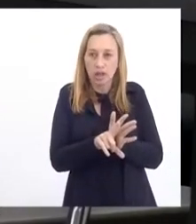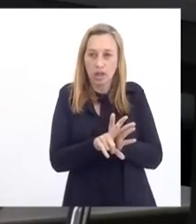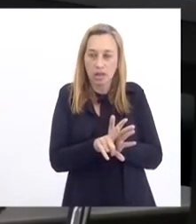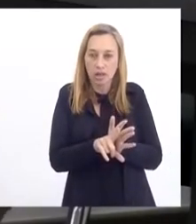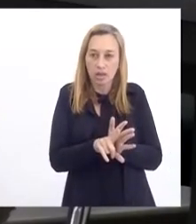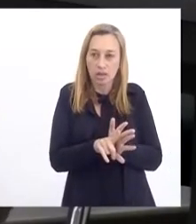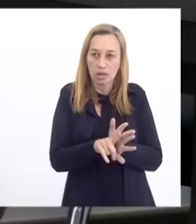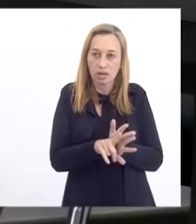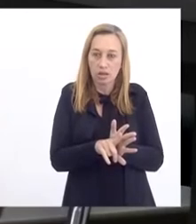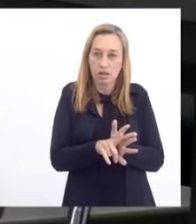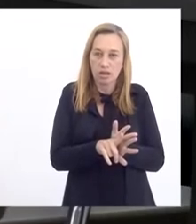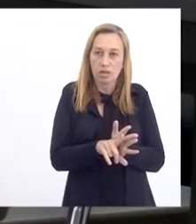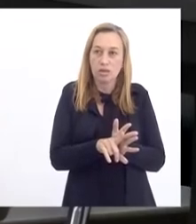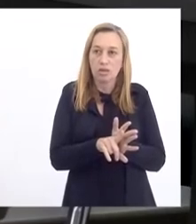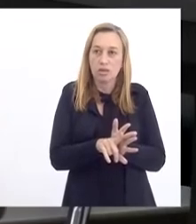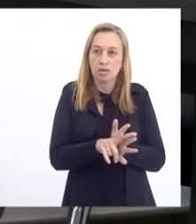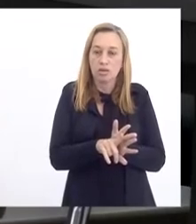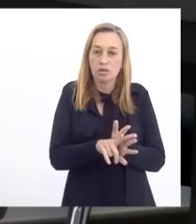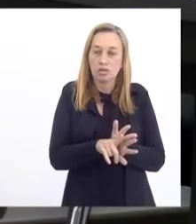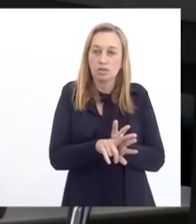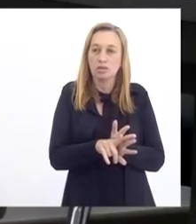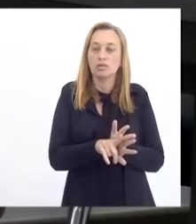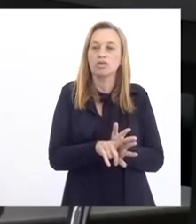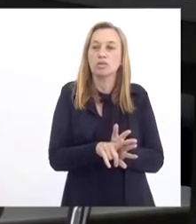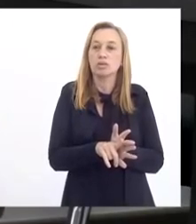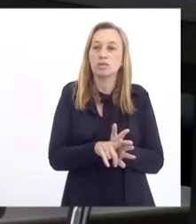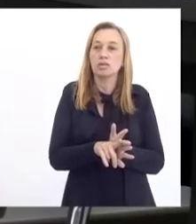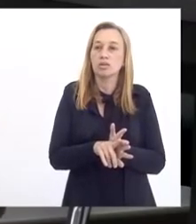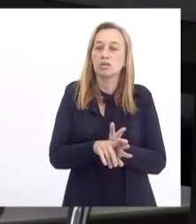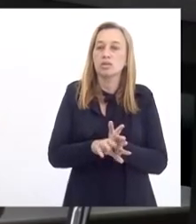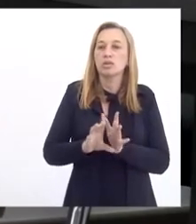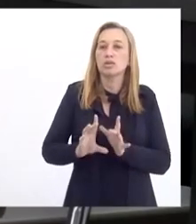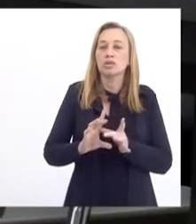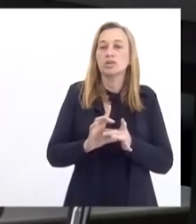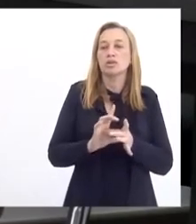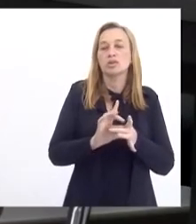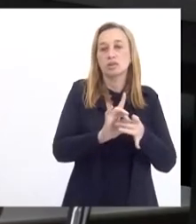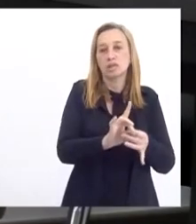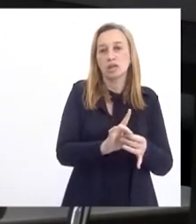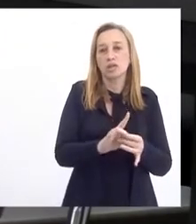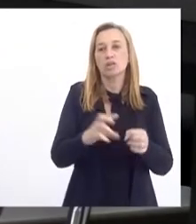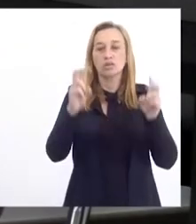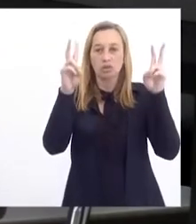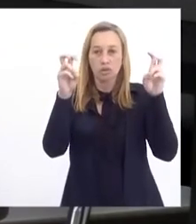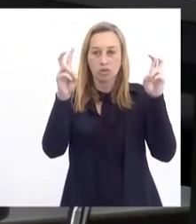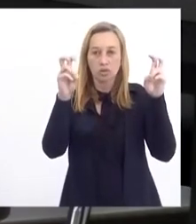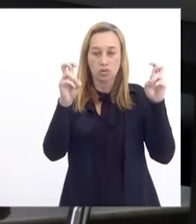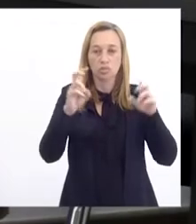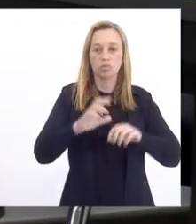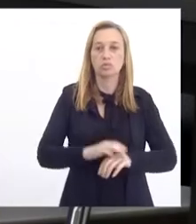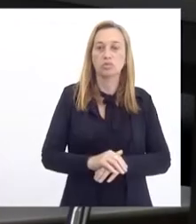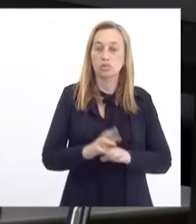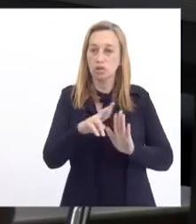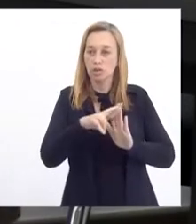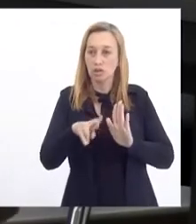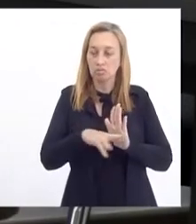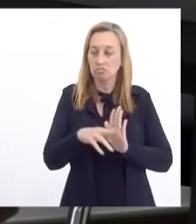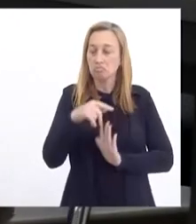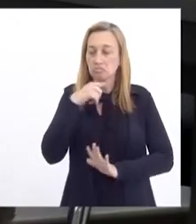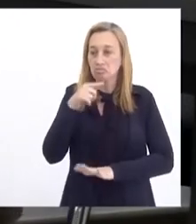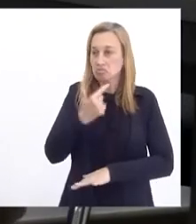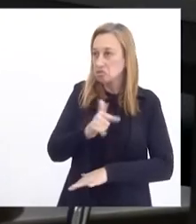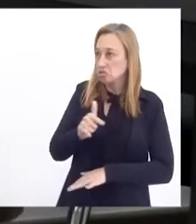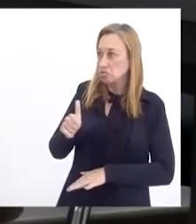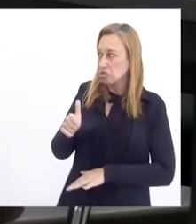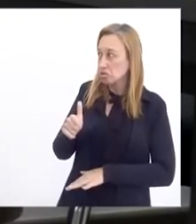absolutamente em consonância com as nossas questões regimentais. Não há nenhuma